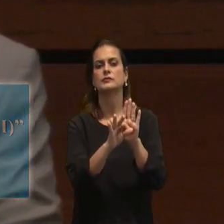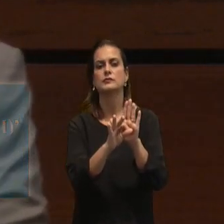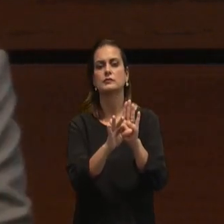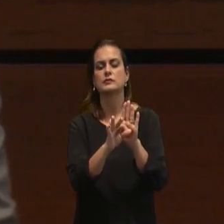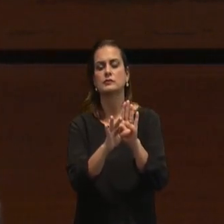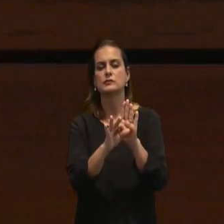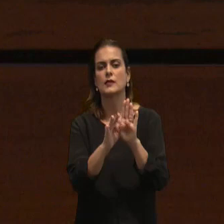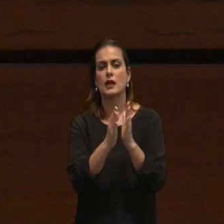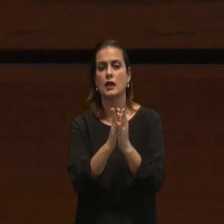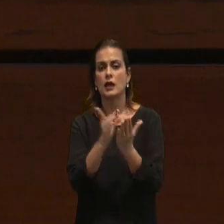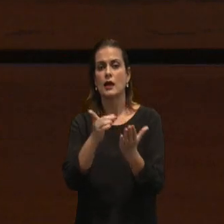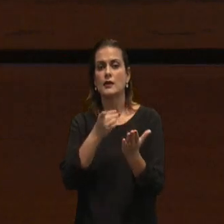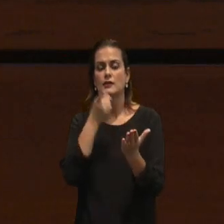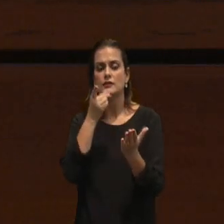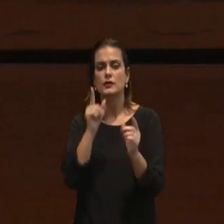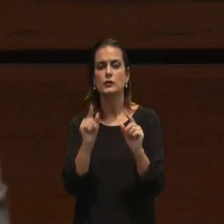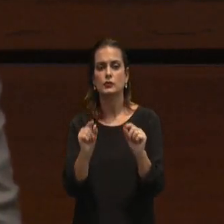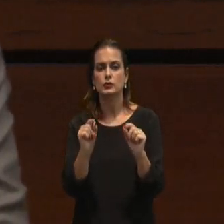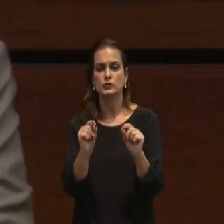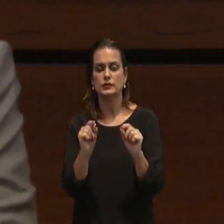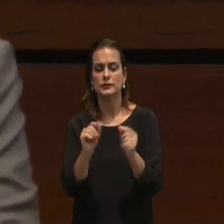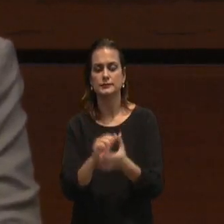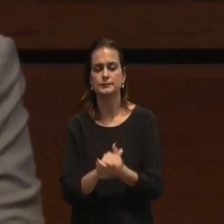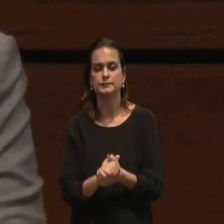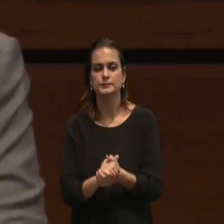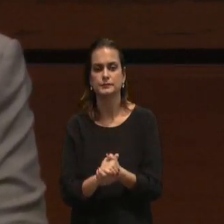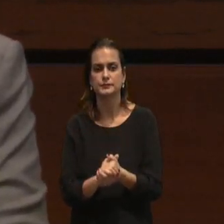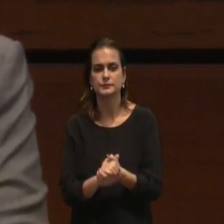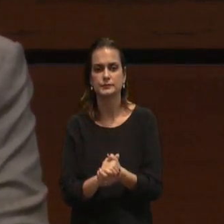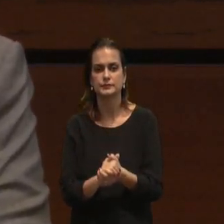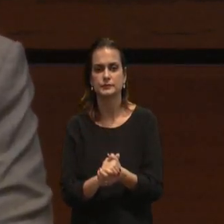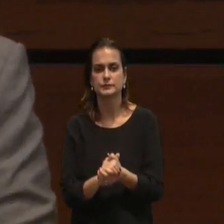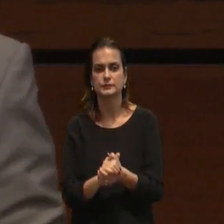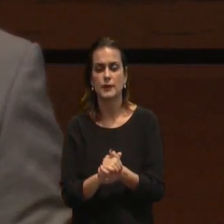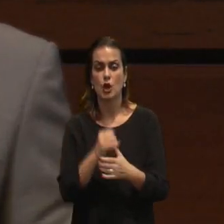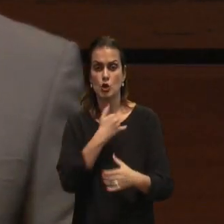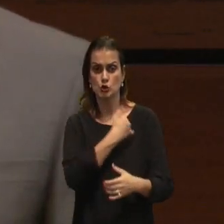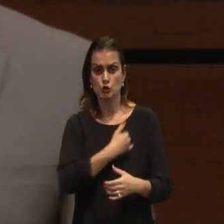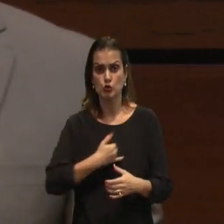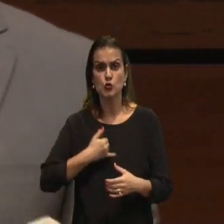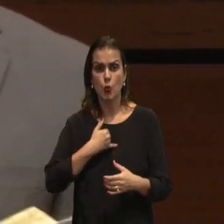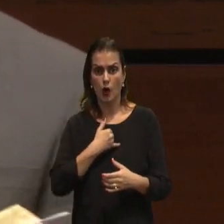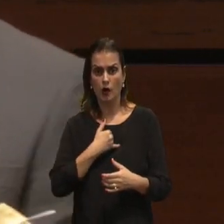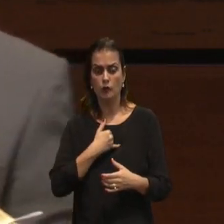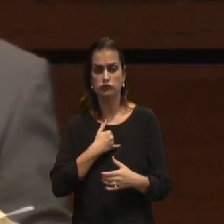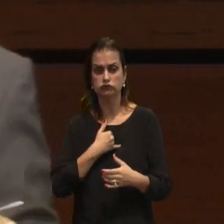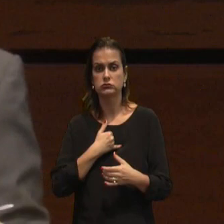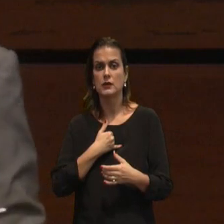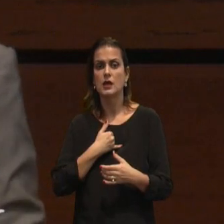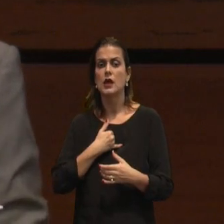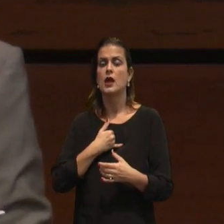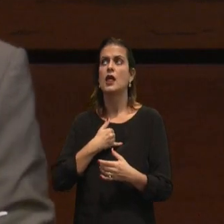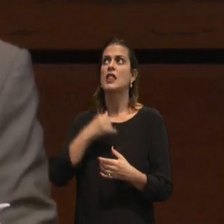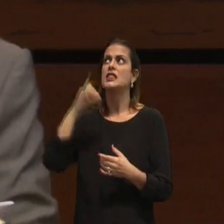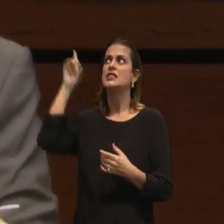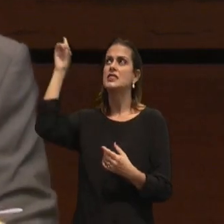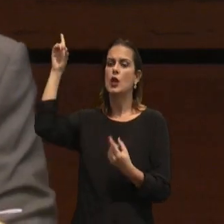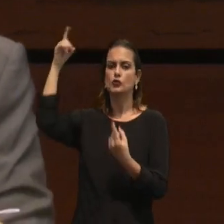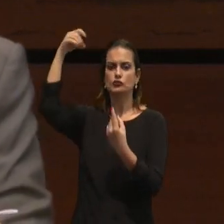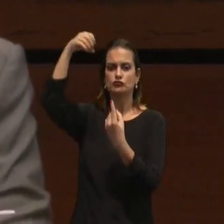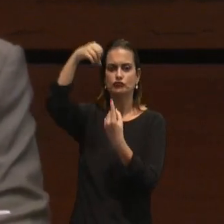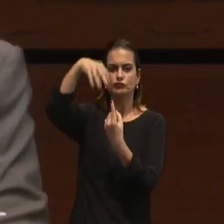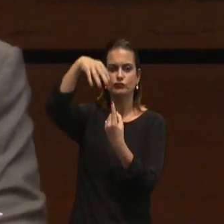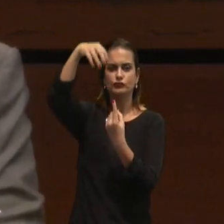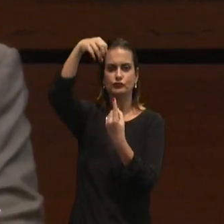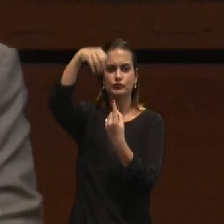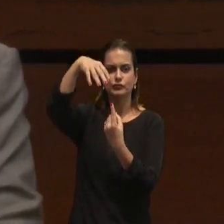do Senhor, tendo como João, aquele que recebeu as revelações